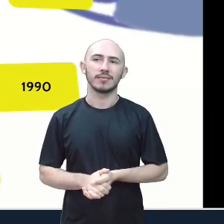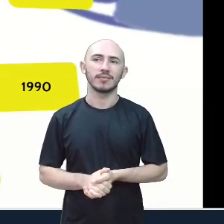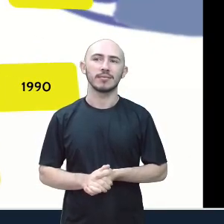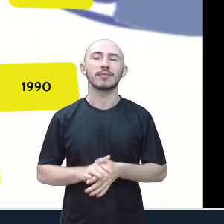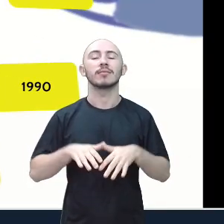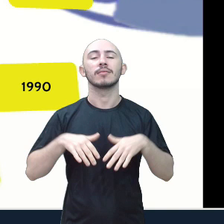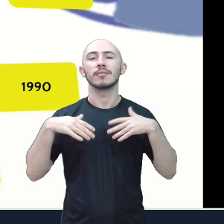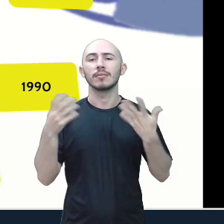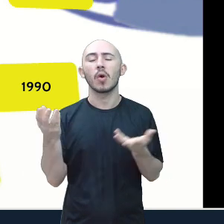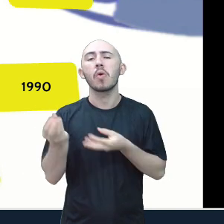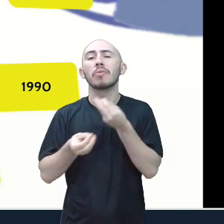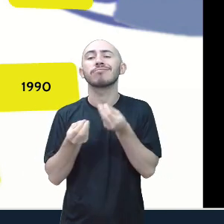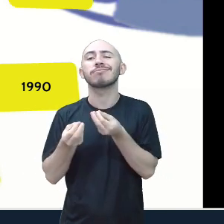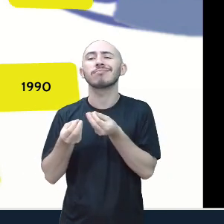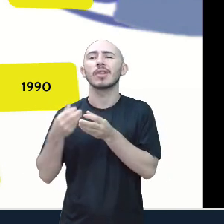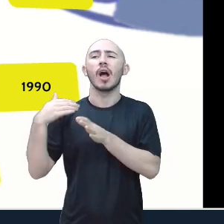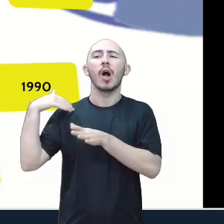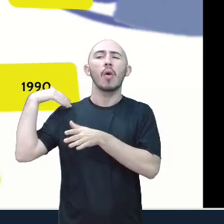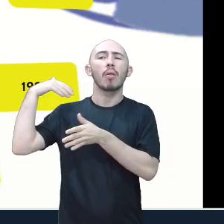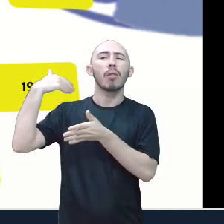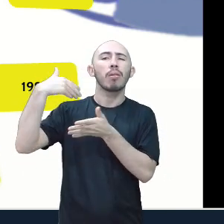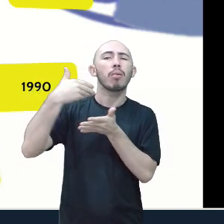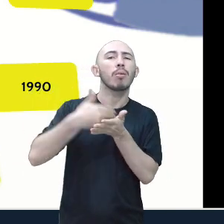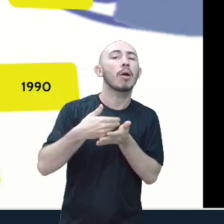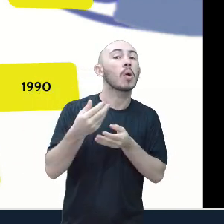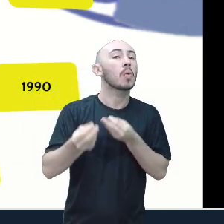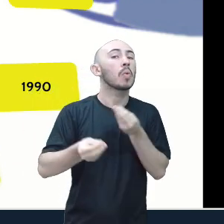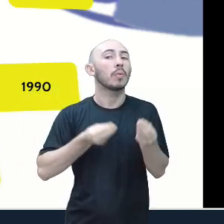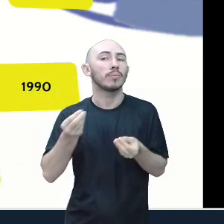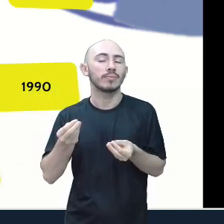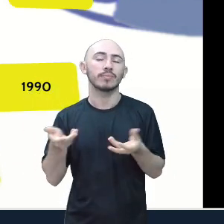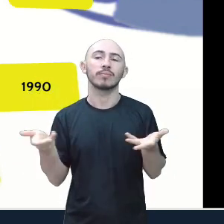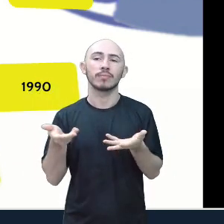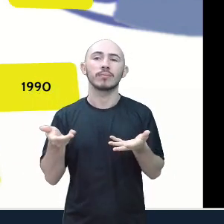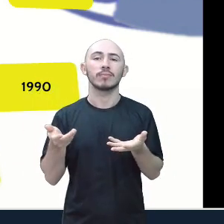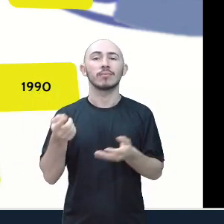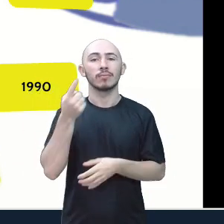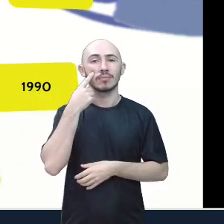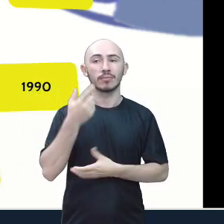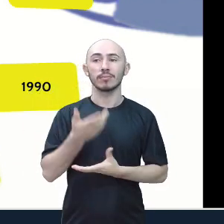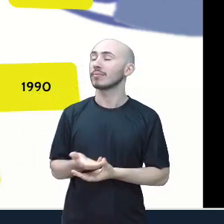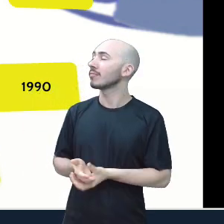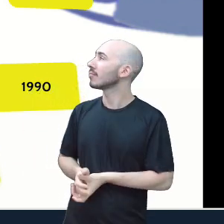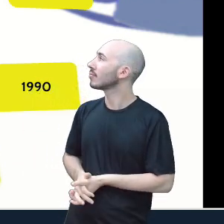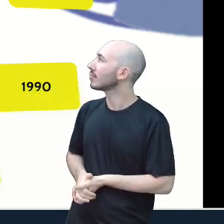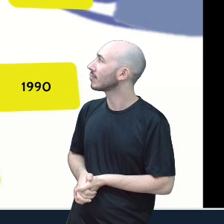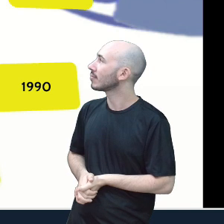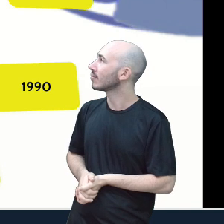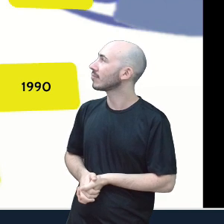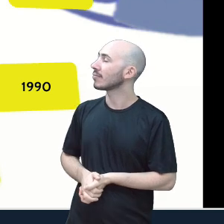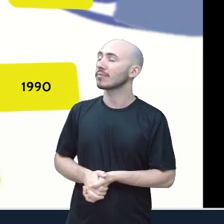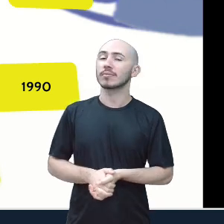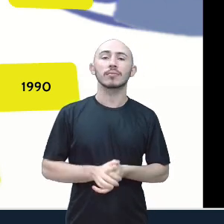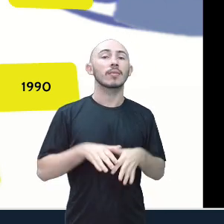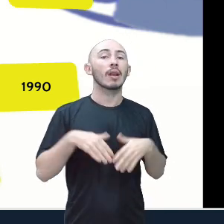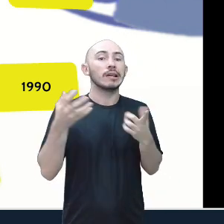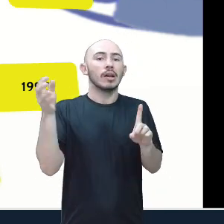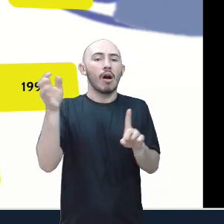falando sobre a evolução desse gênero musical, a gente vai ter aqui as influências do K-pop,